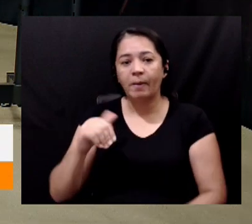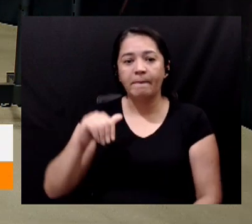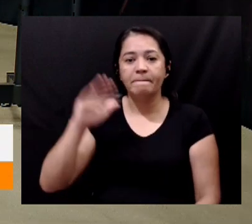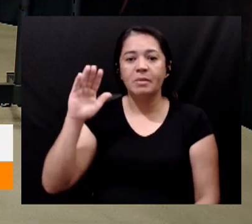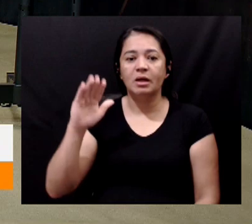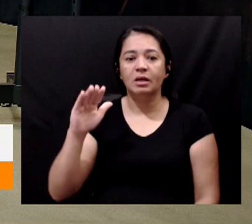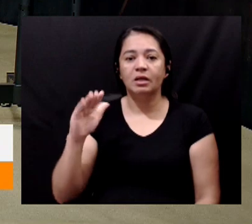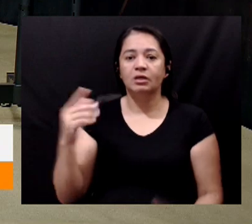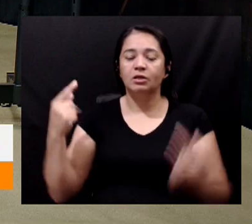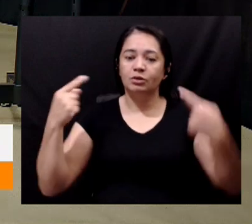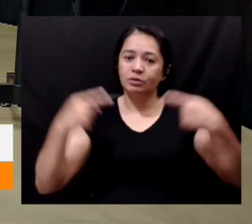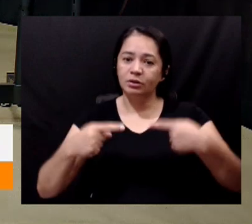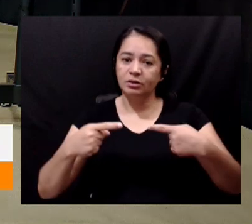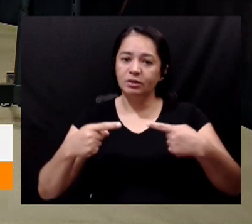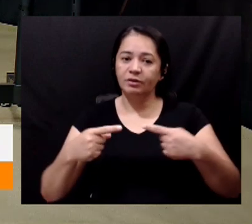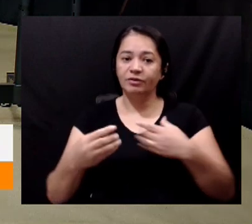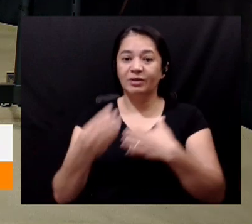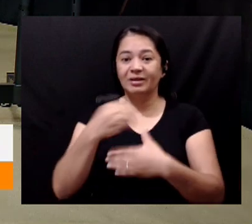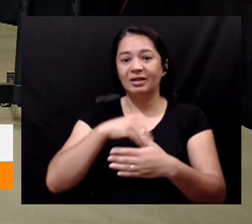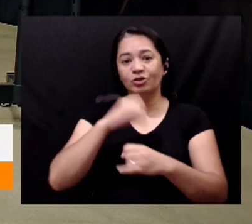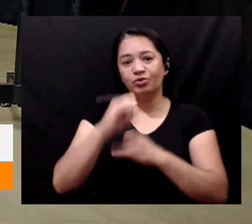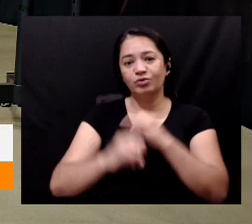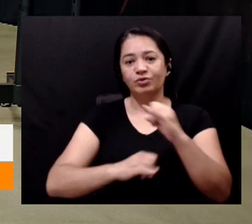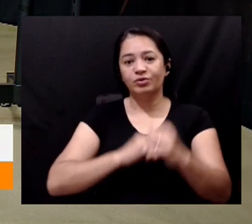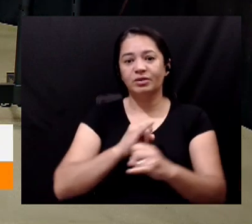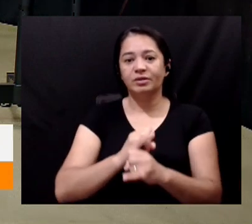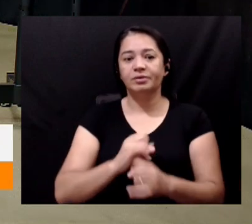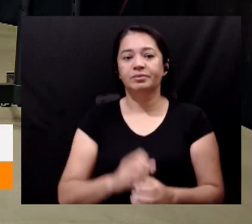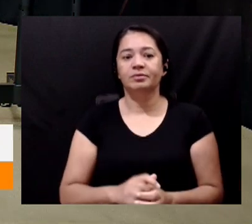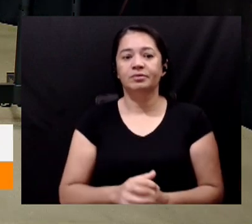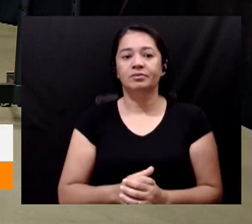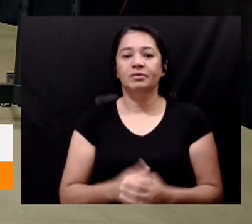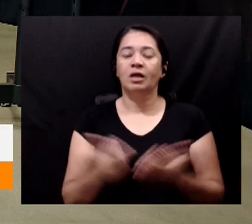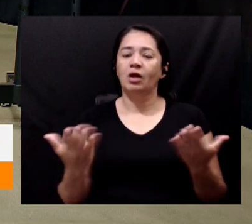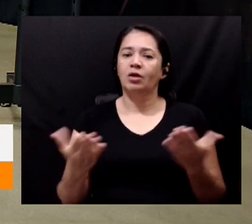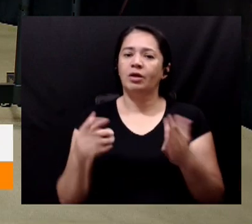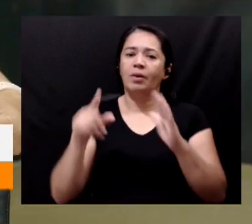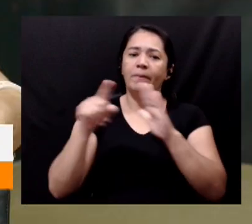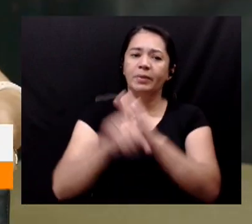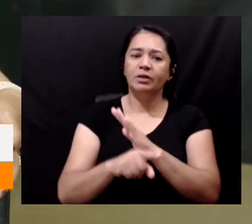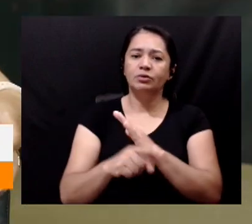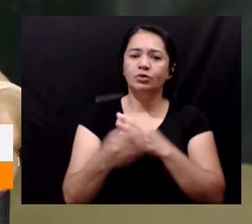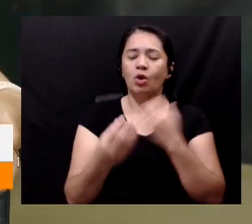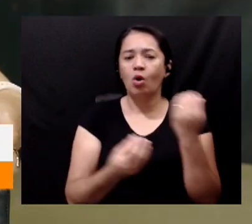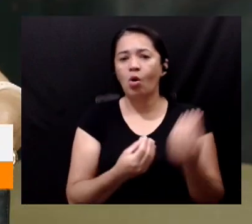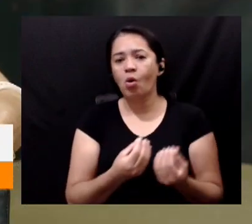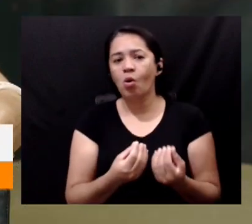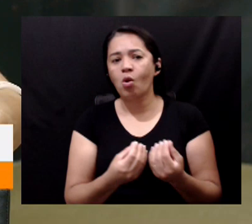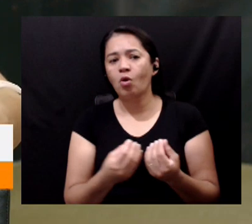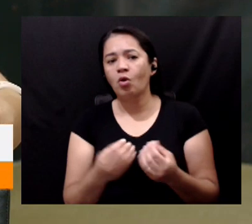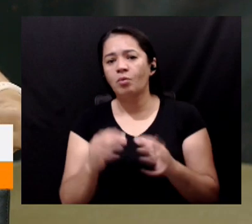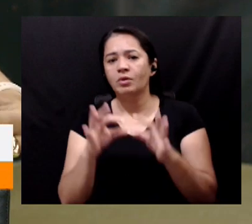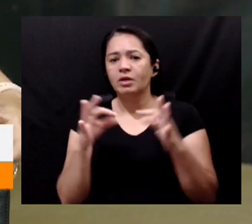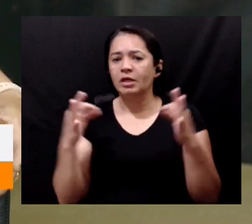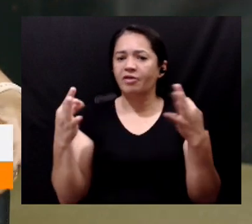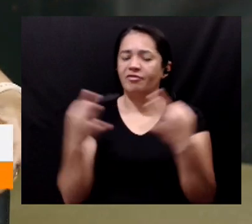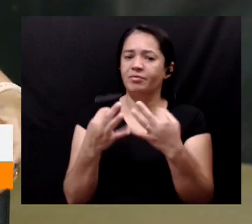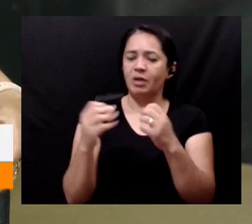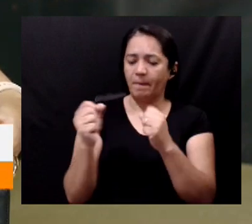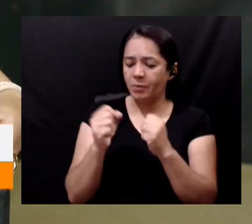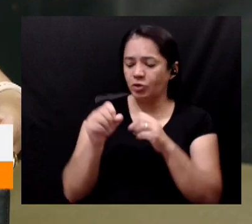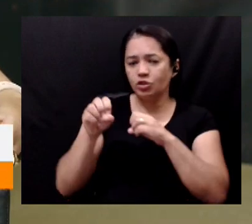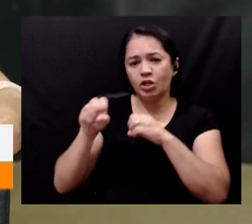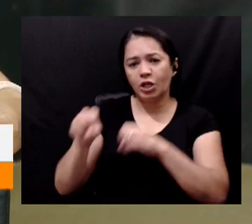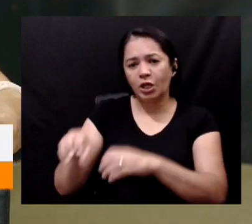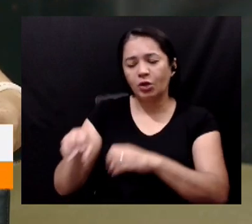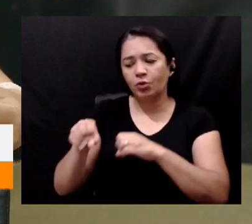na internet. Agora eu venho para a nossa psicóloga e pergunto para você, Malu, como é que os pais podem educar emocionalmente seus filhos para resistirem,